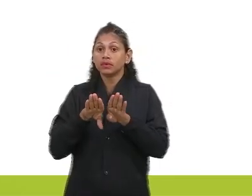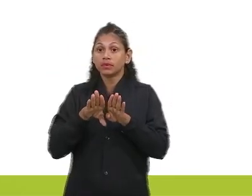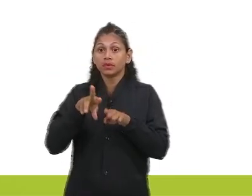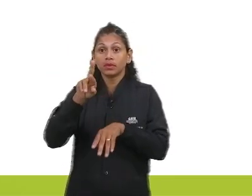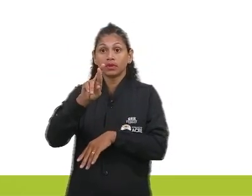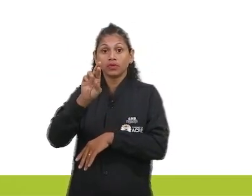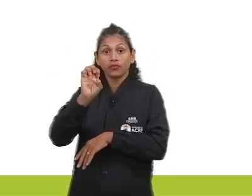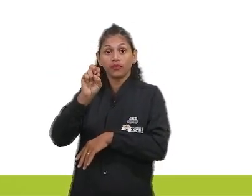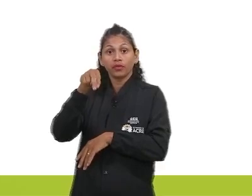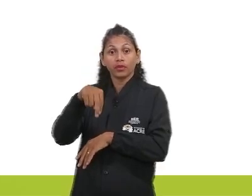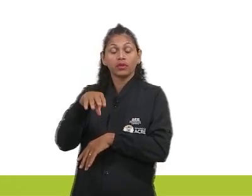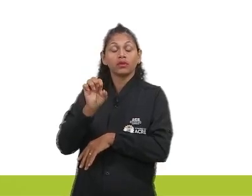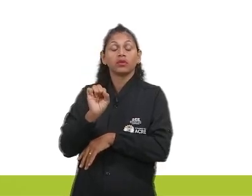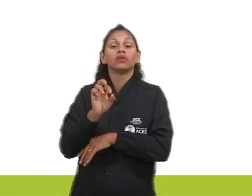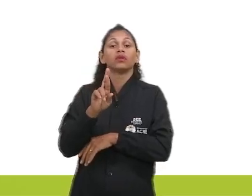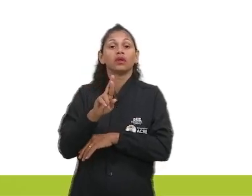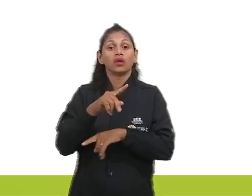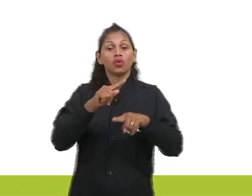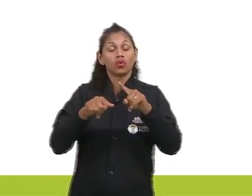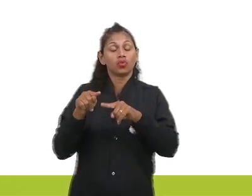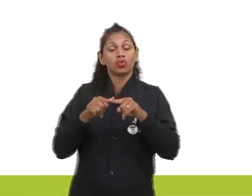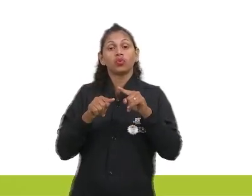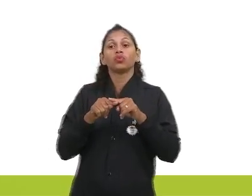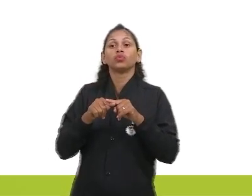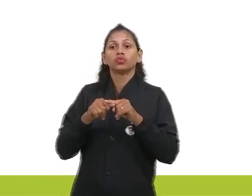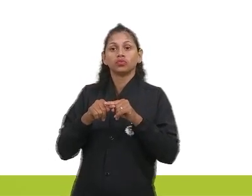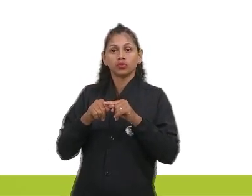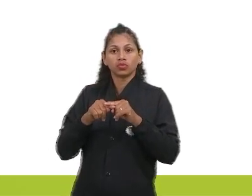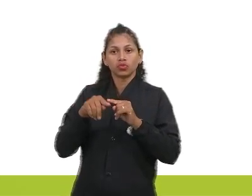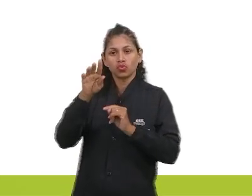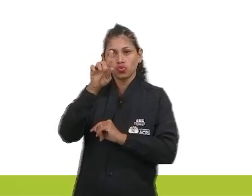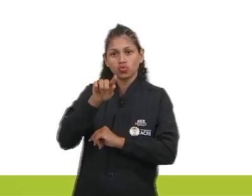do produto cartesiano da matemática.